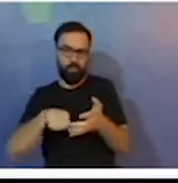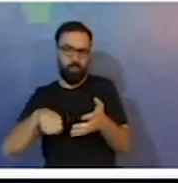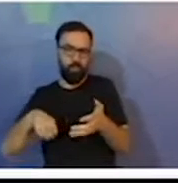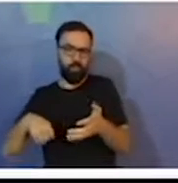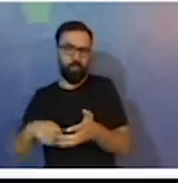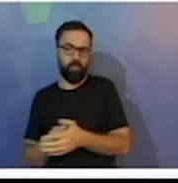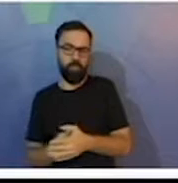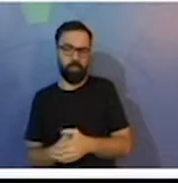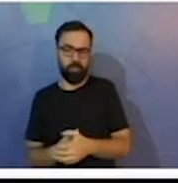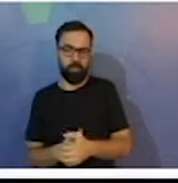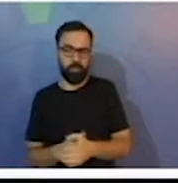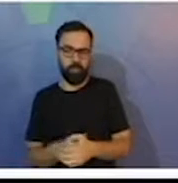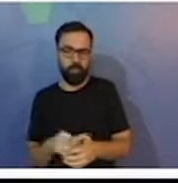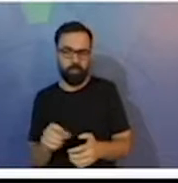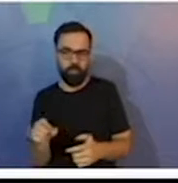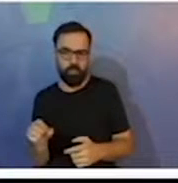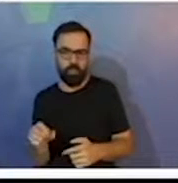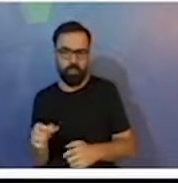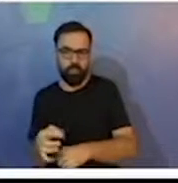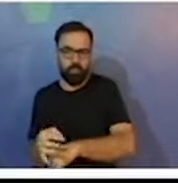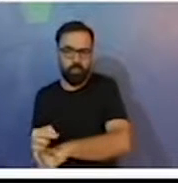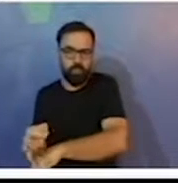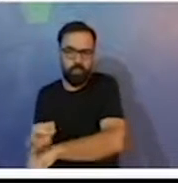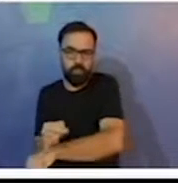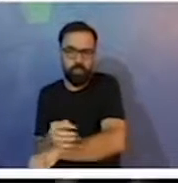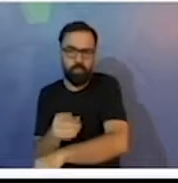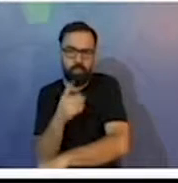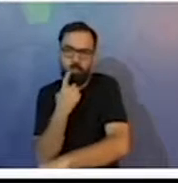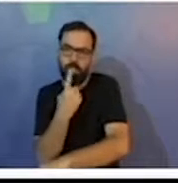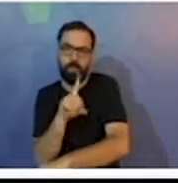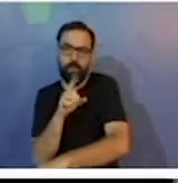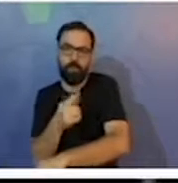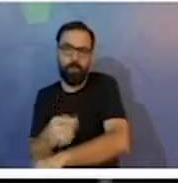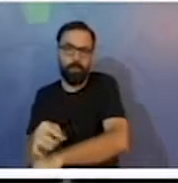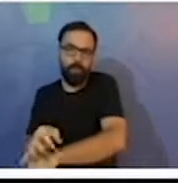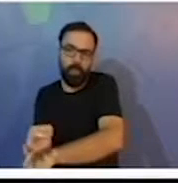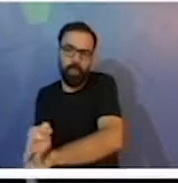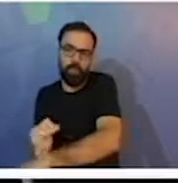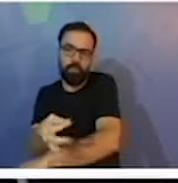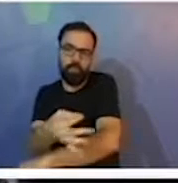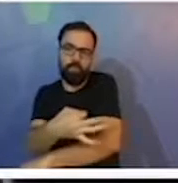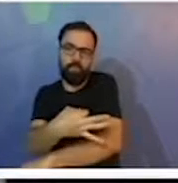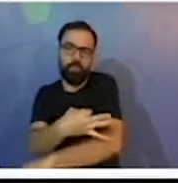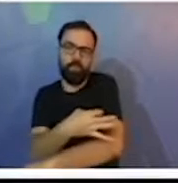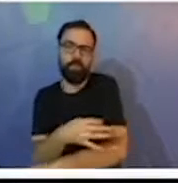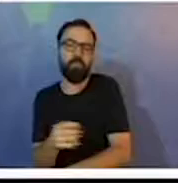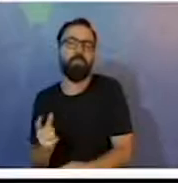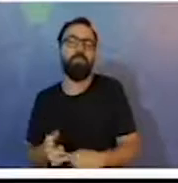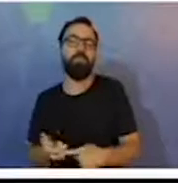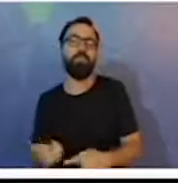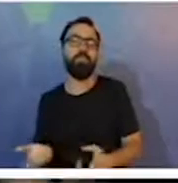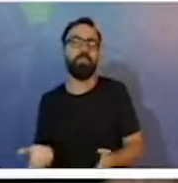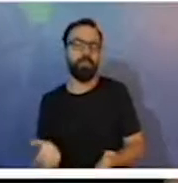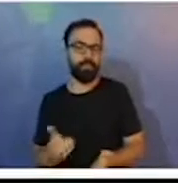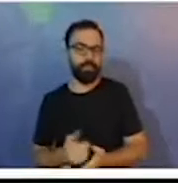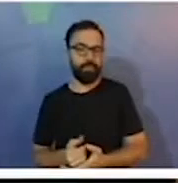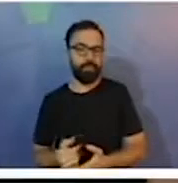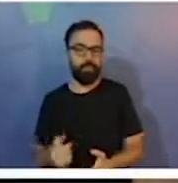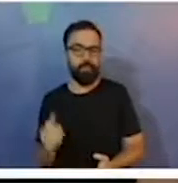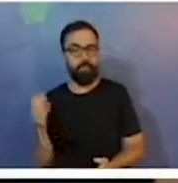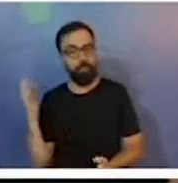alimentos as formigas desviando do pirulito porque será na verdade